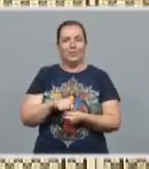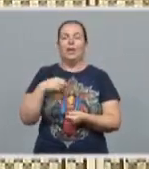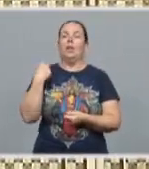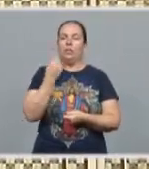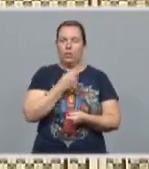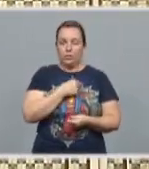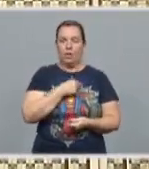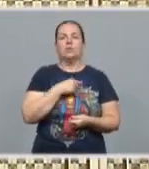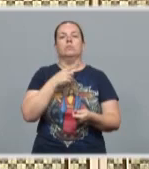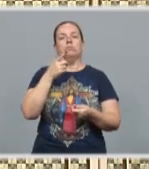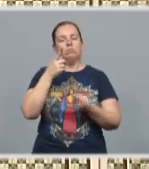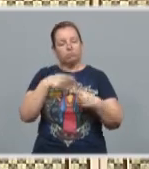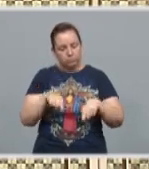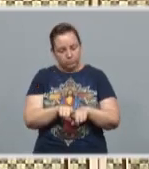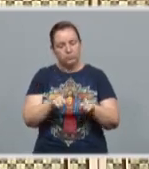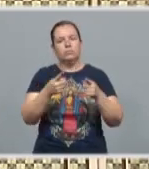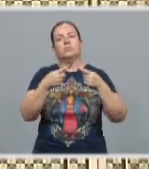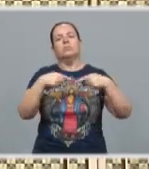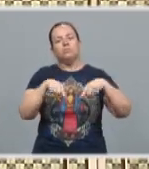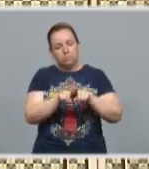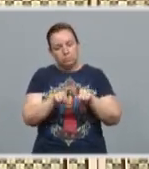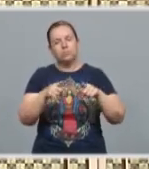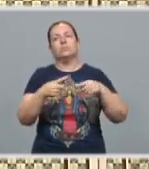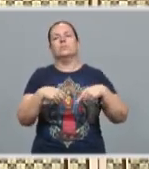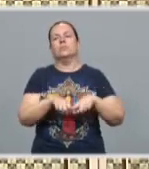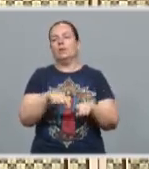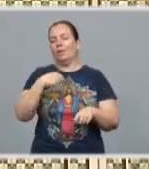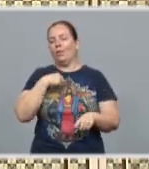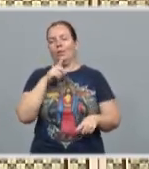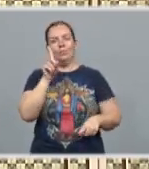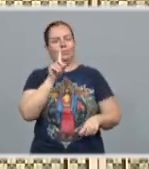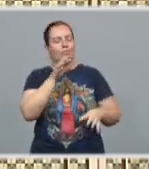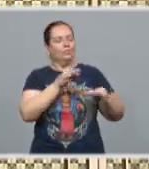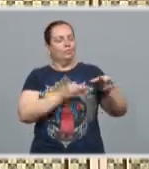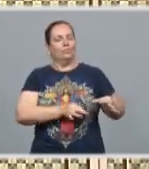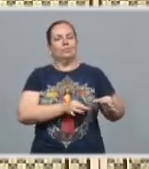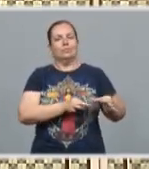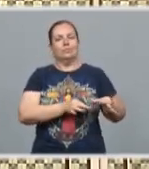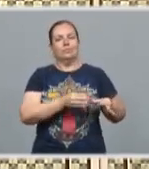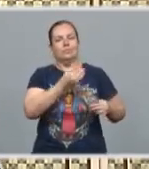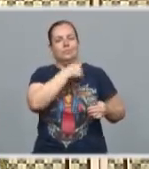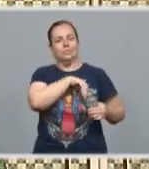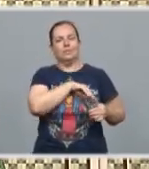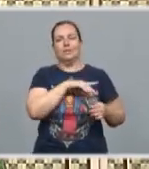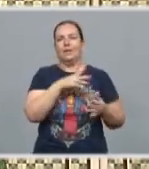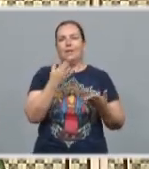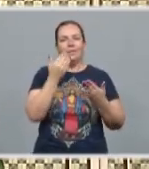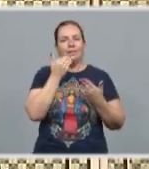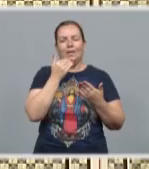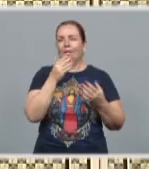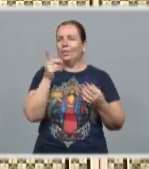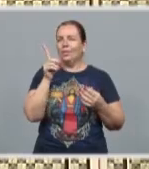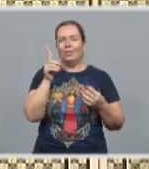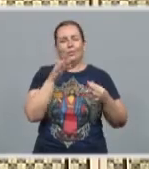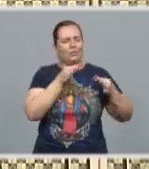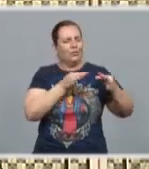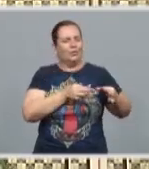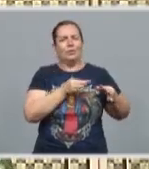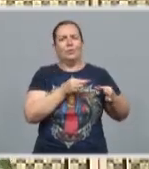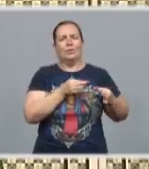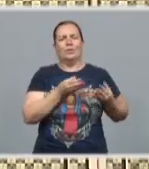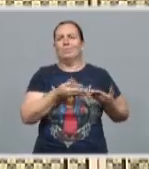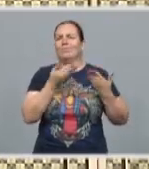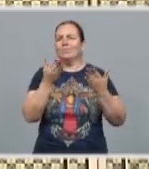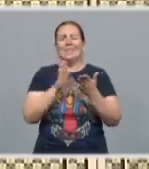nós repetimos também um texto bíblico, eu não sou digno, Senhor, eu não sou digno de comê-lo, eu não sou digno de